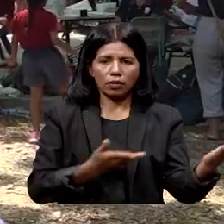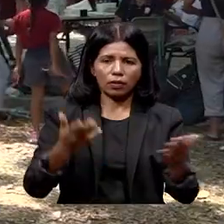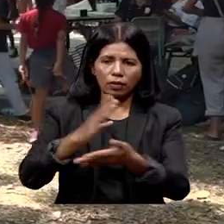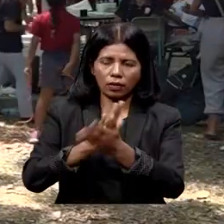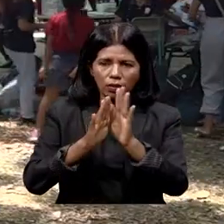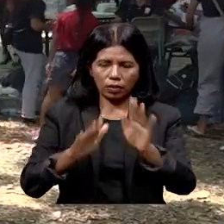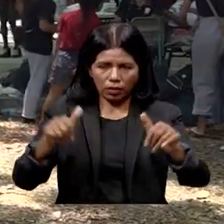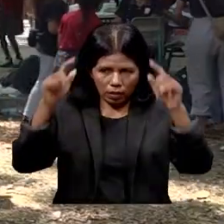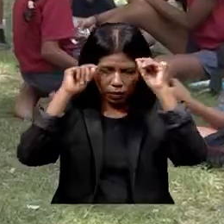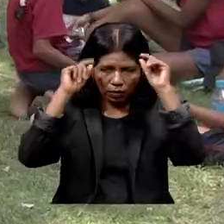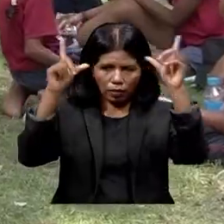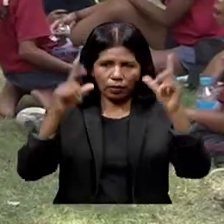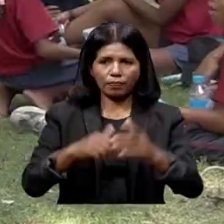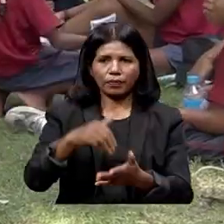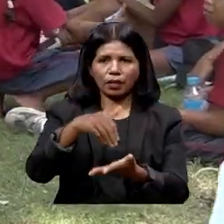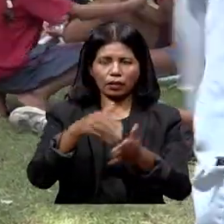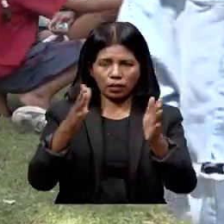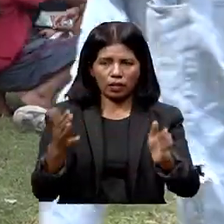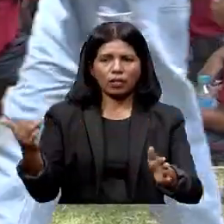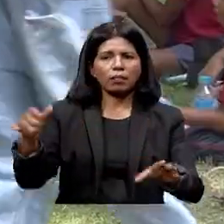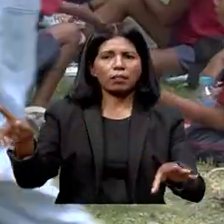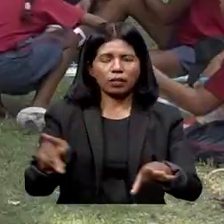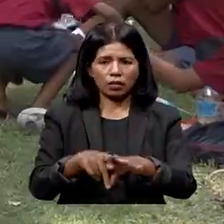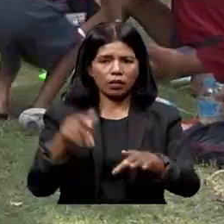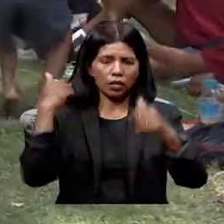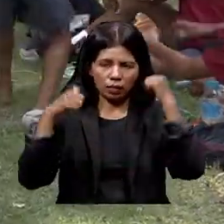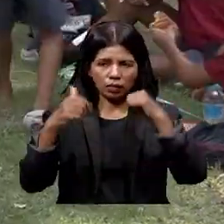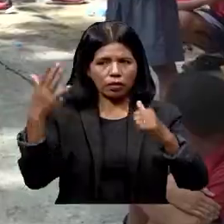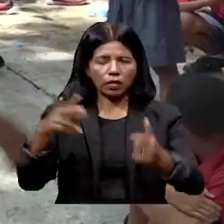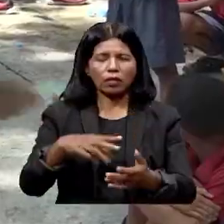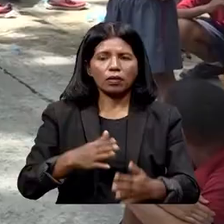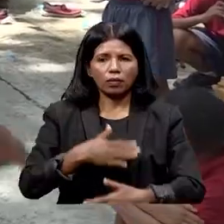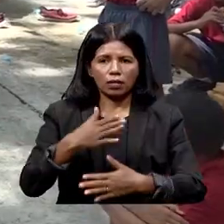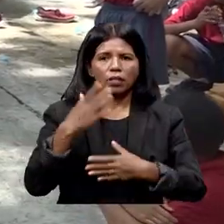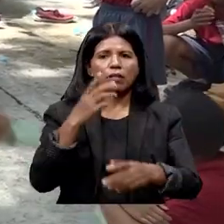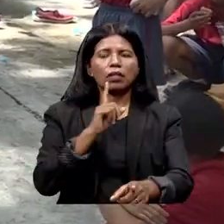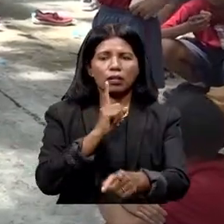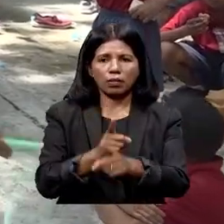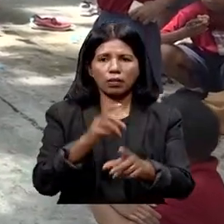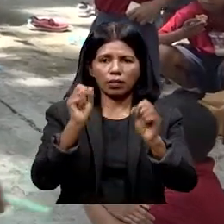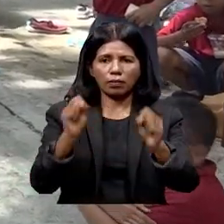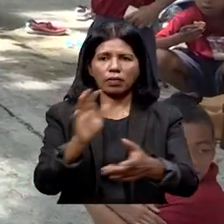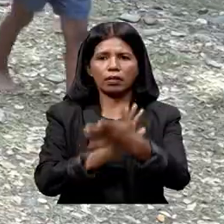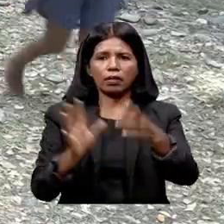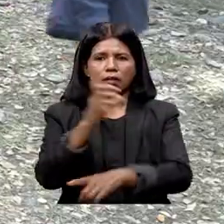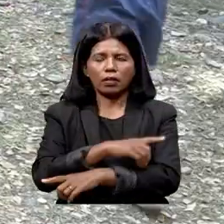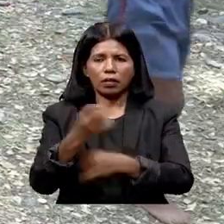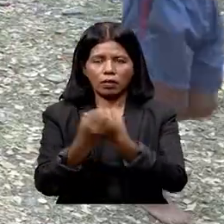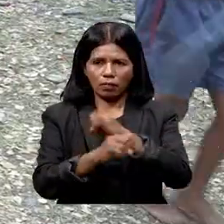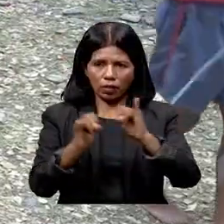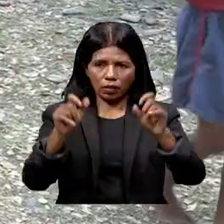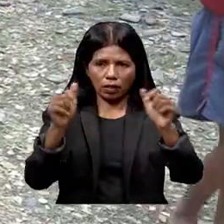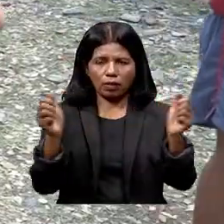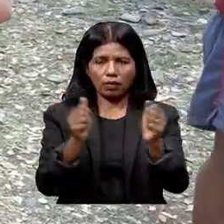iha Timor Leste estudante sirne participa e atividade refere a solo teves tama bele celebra lor importante ne